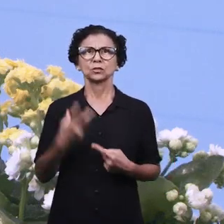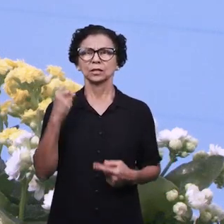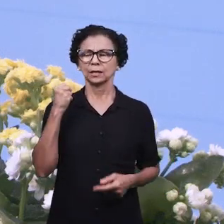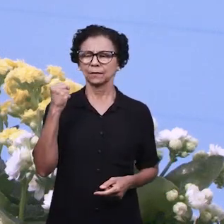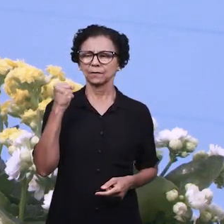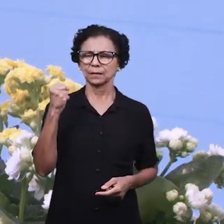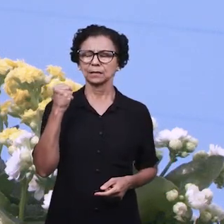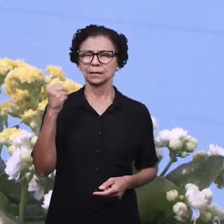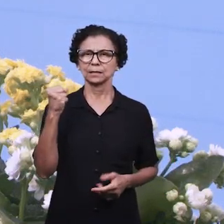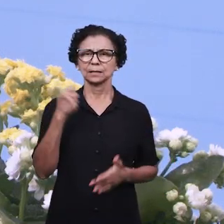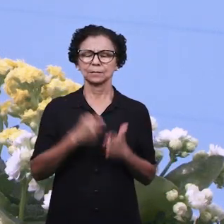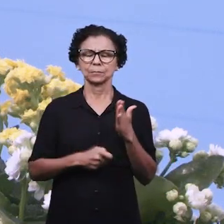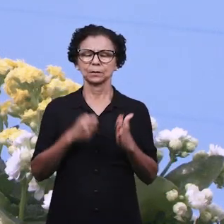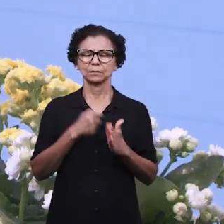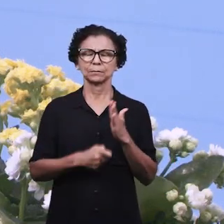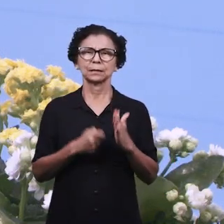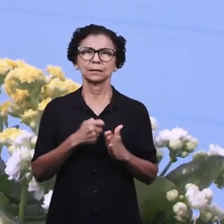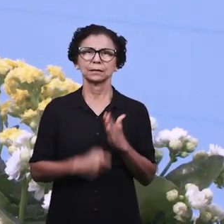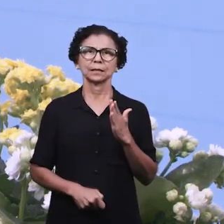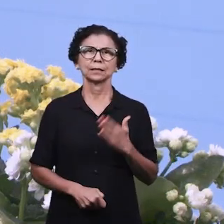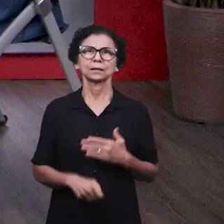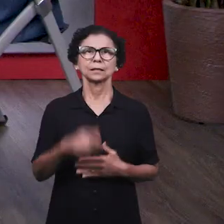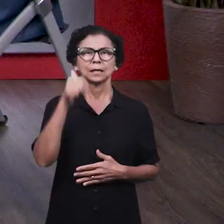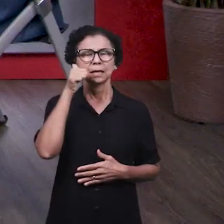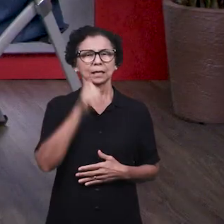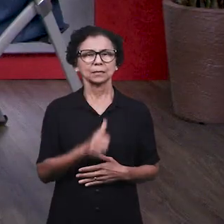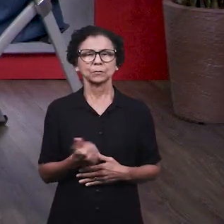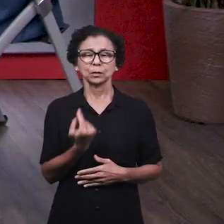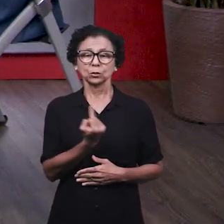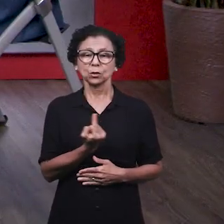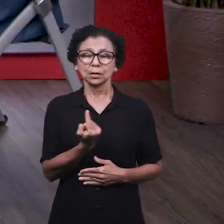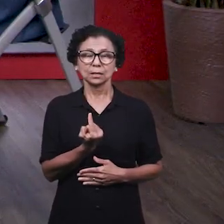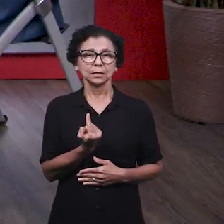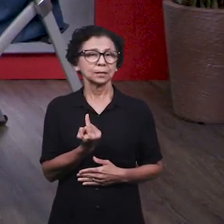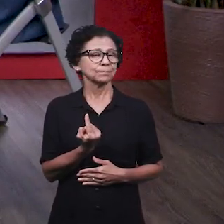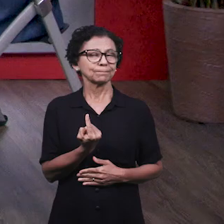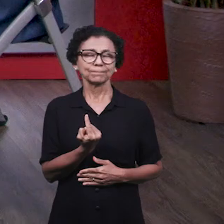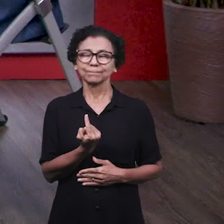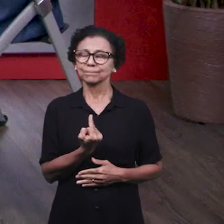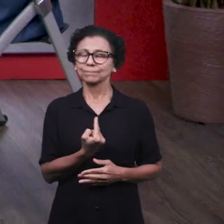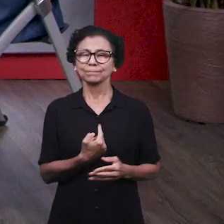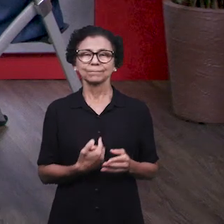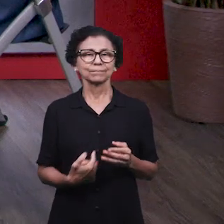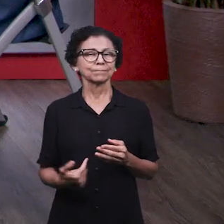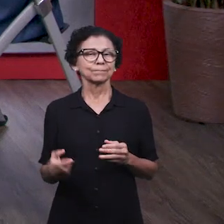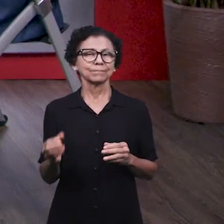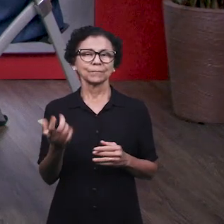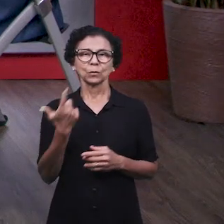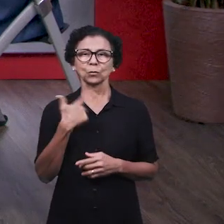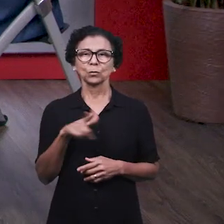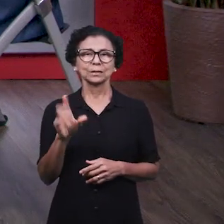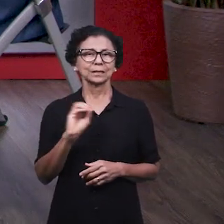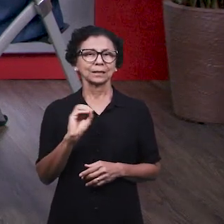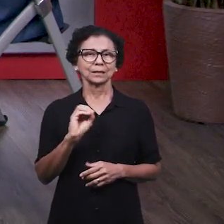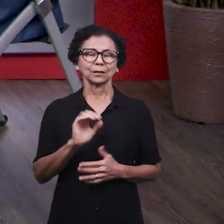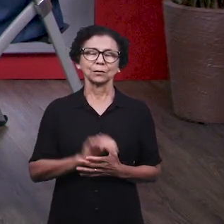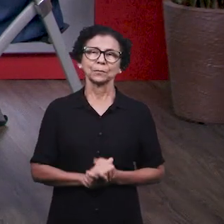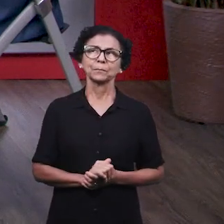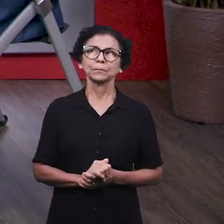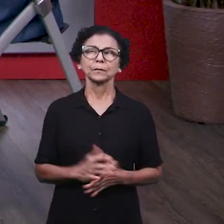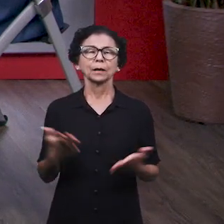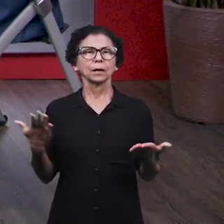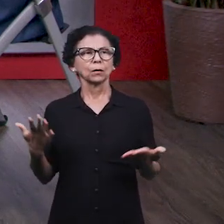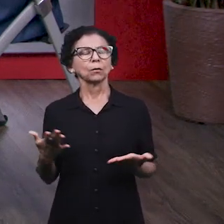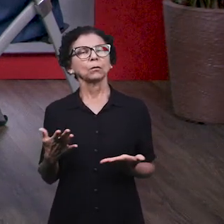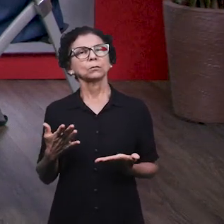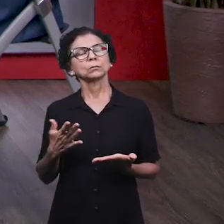muitas batalhas que as mulheres não conseguiam vencer. Descobri o que me impressiona às vezes e até hoje,